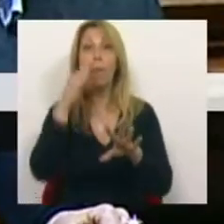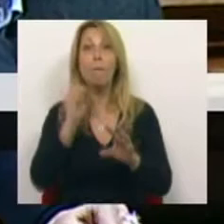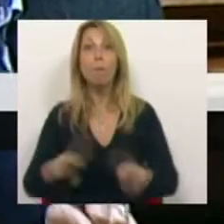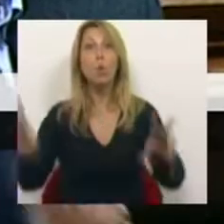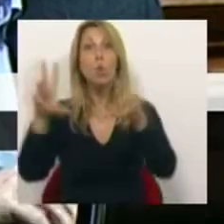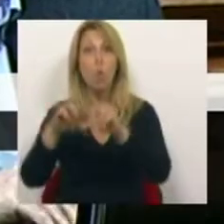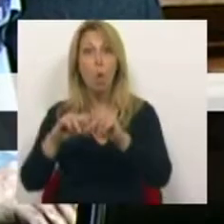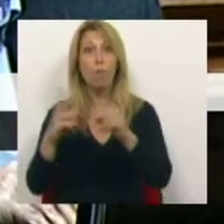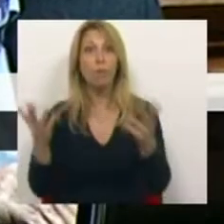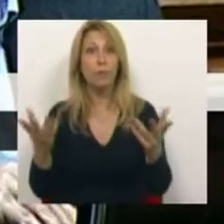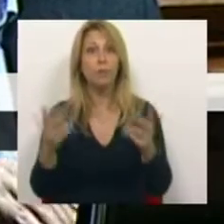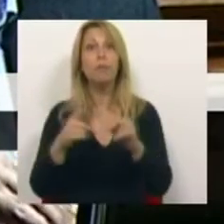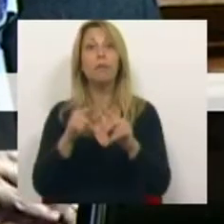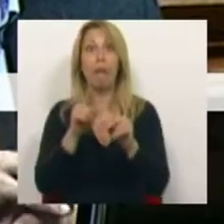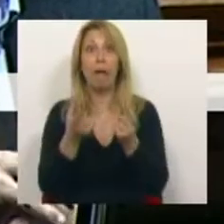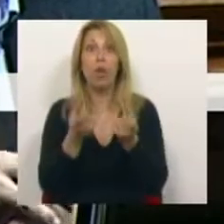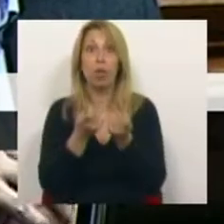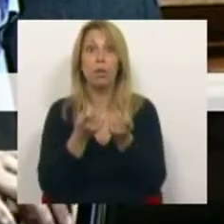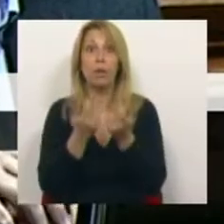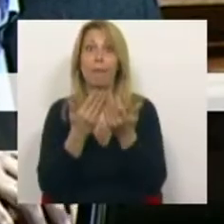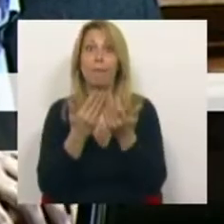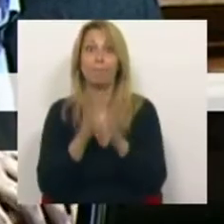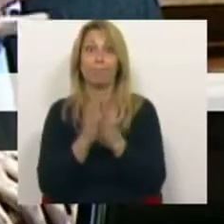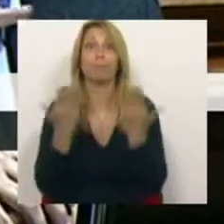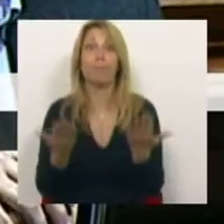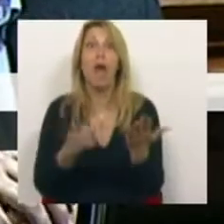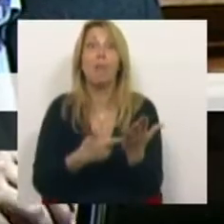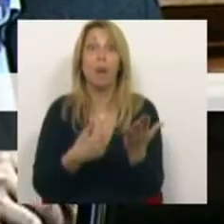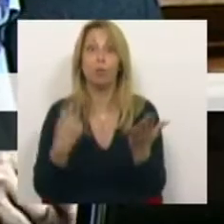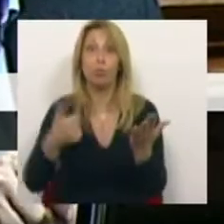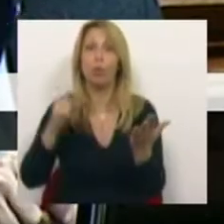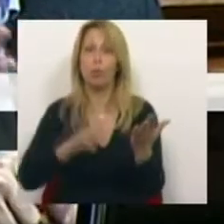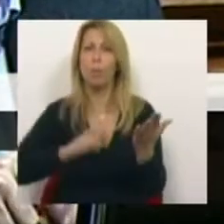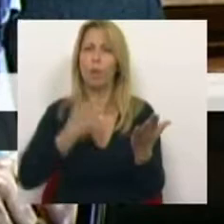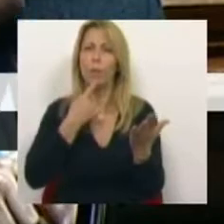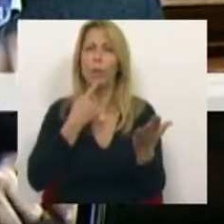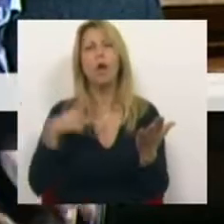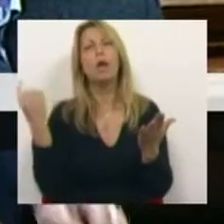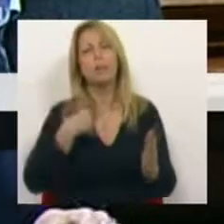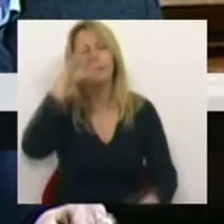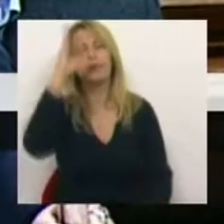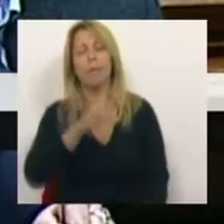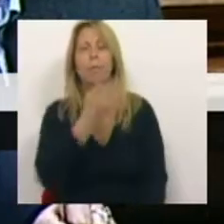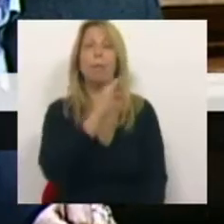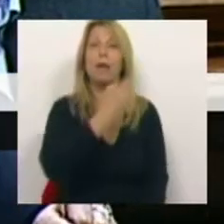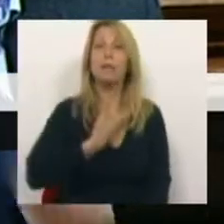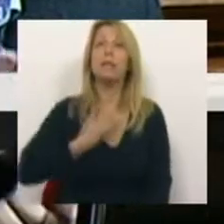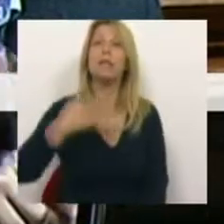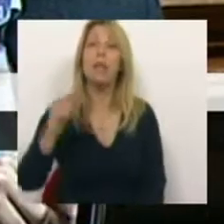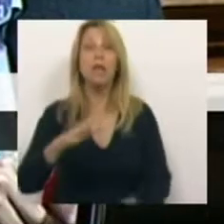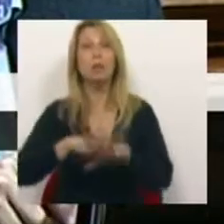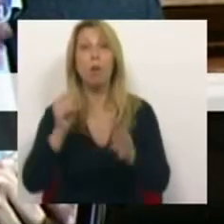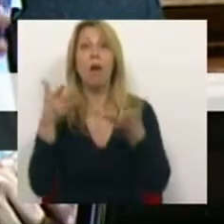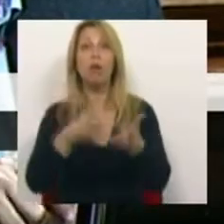em aberto e que ao Bloco de Esquerda nos preocupa bastante. Bem, já todos sabemos que PSD, CDS, com a ajuda do Banco de Portugal, Carlos